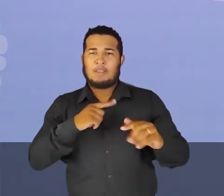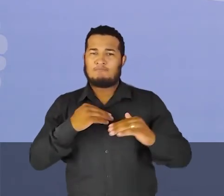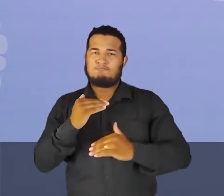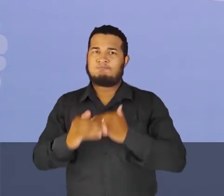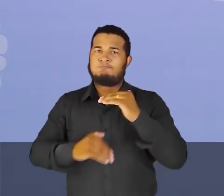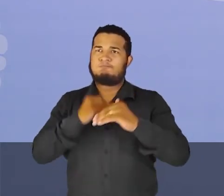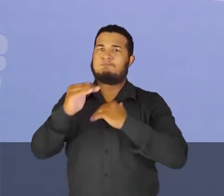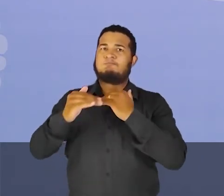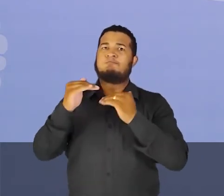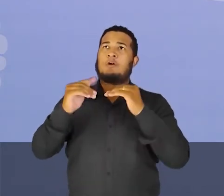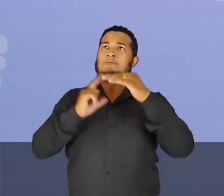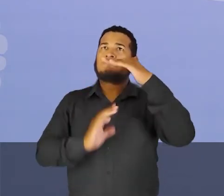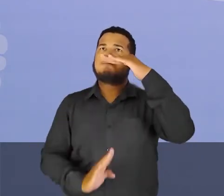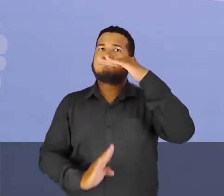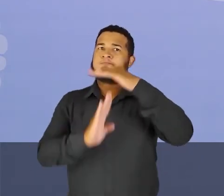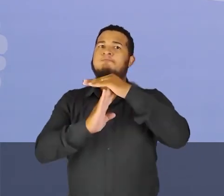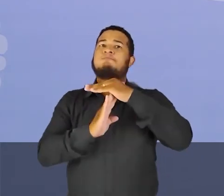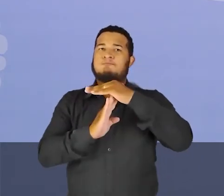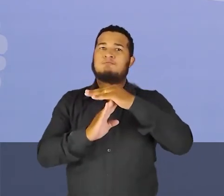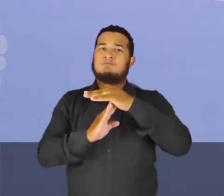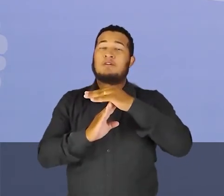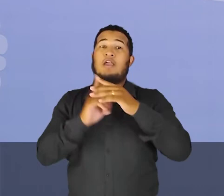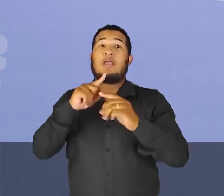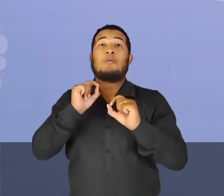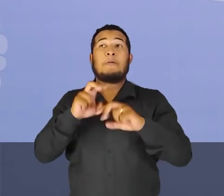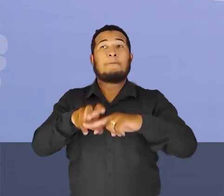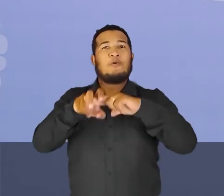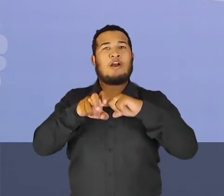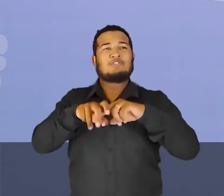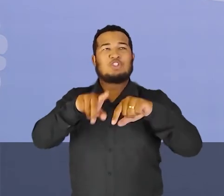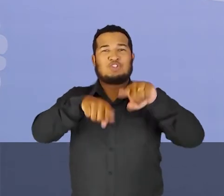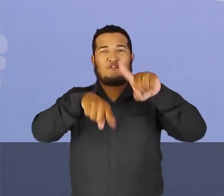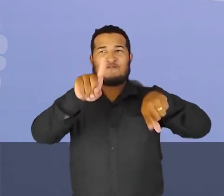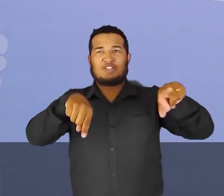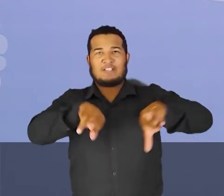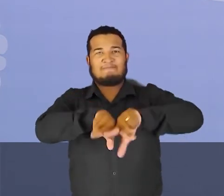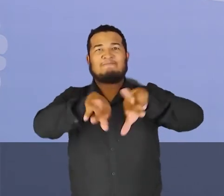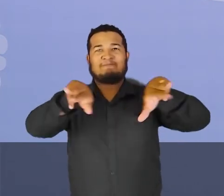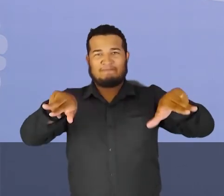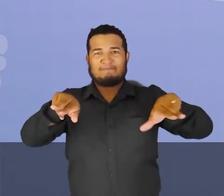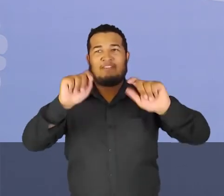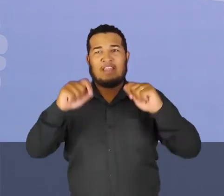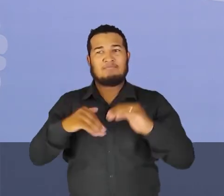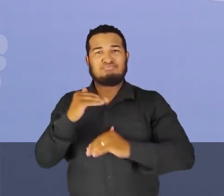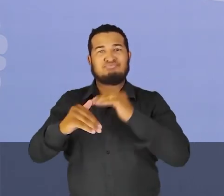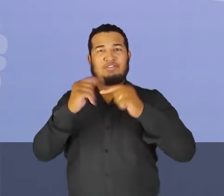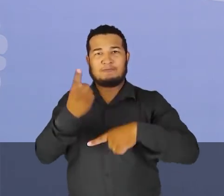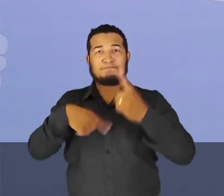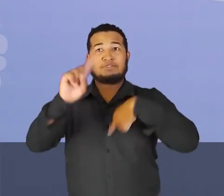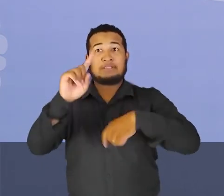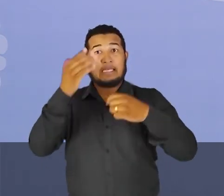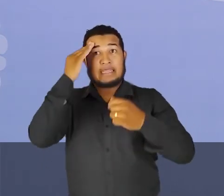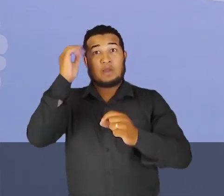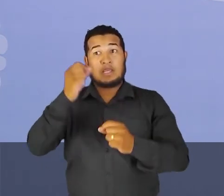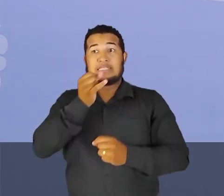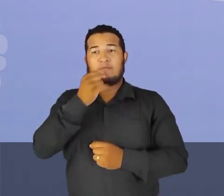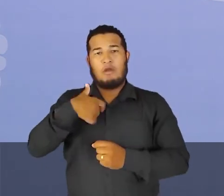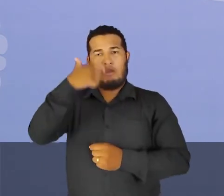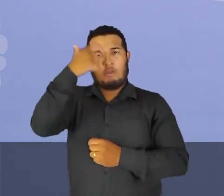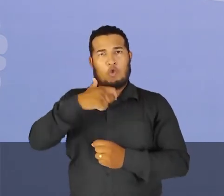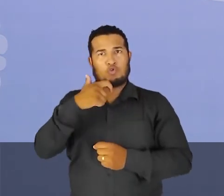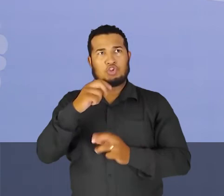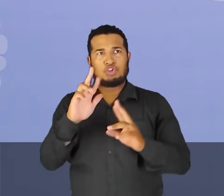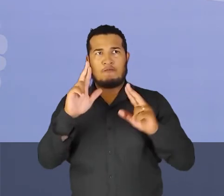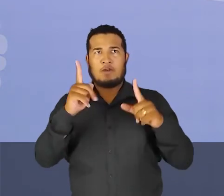que alcançou o ponto máximo da evolução, é graças a essa diversidade. É entender então que eu sou diferente